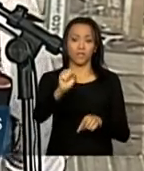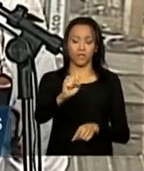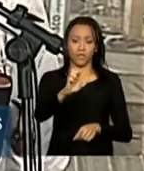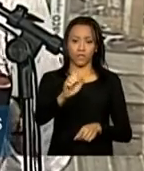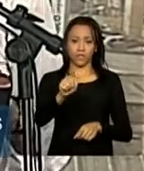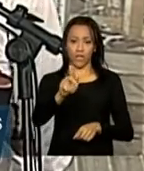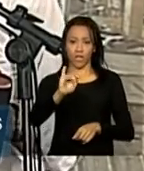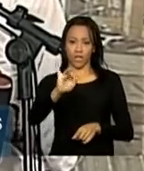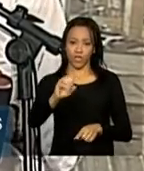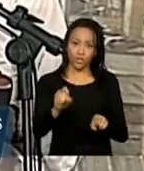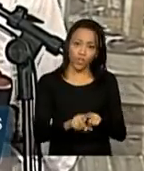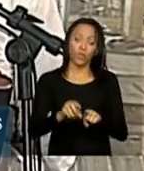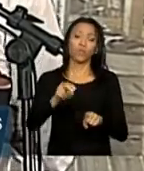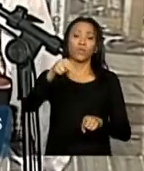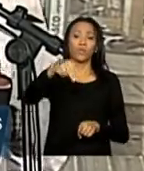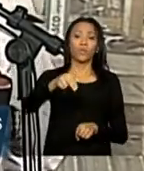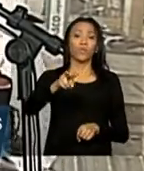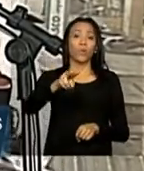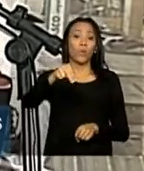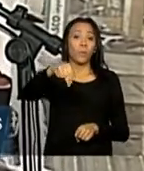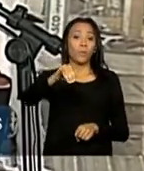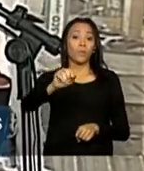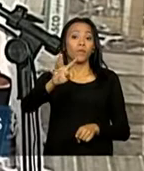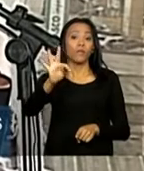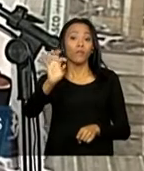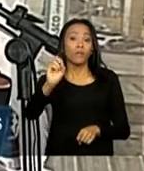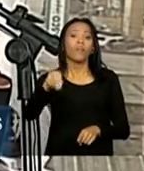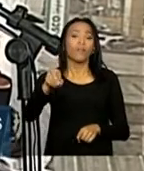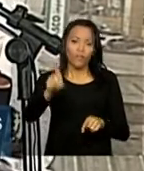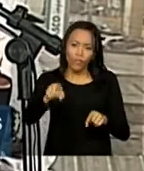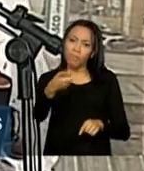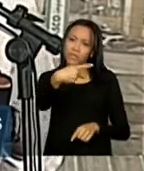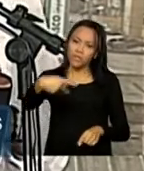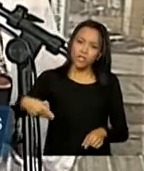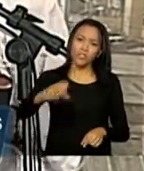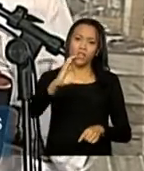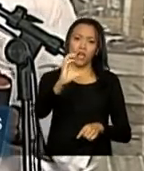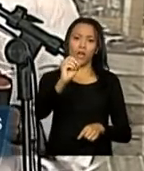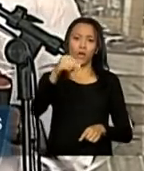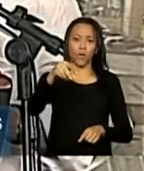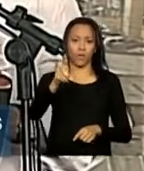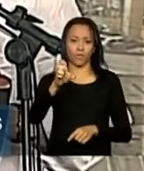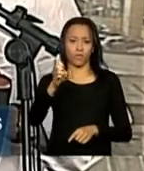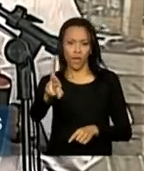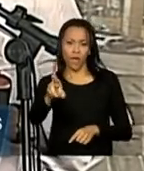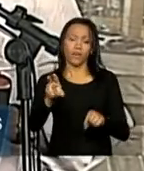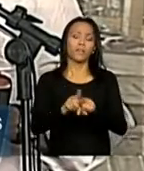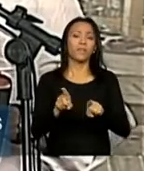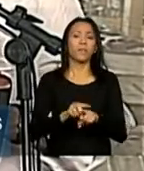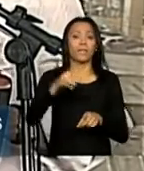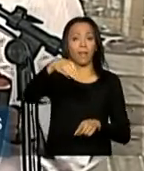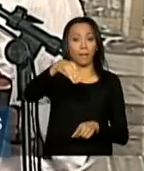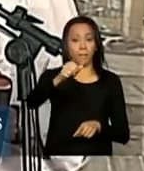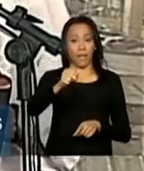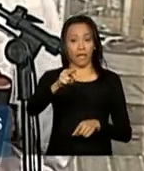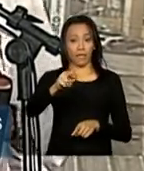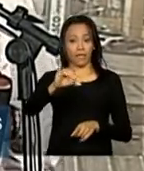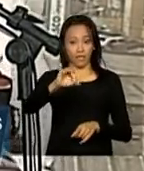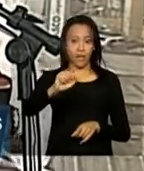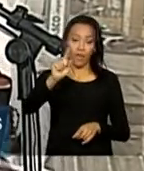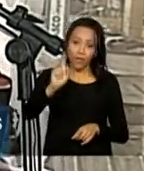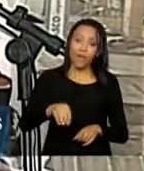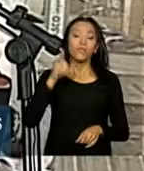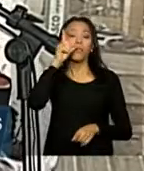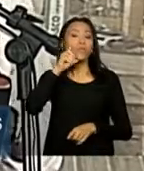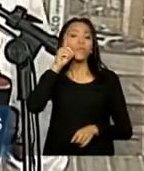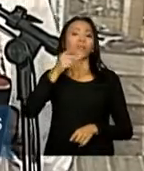do Milton Vilas Boas, que foi presidente também da Conder, da Maria Del Carmen, deputada que